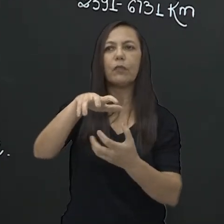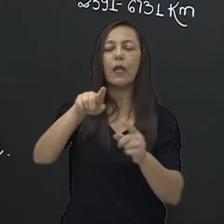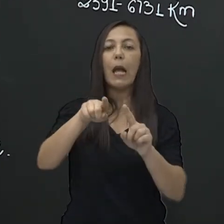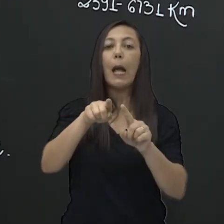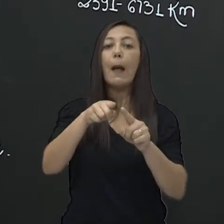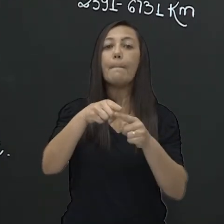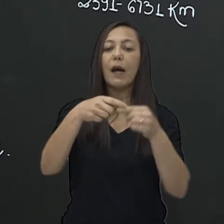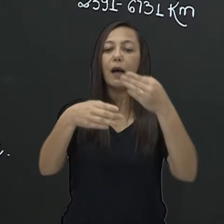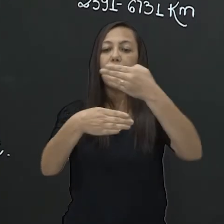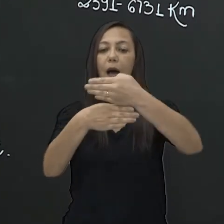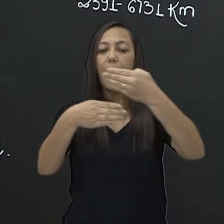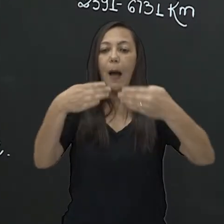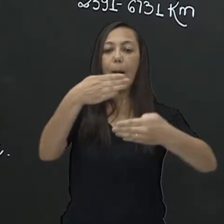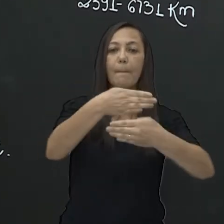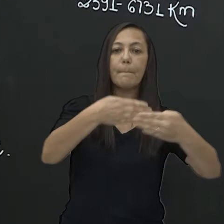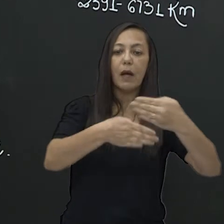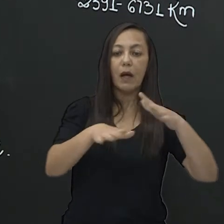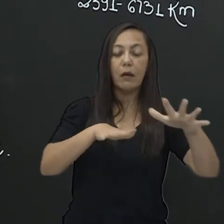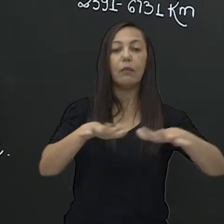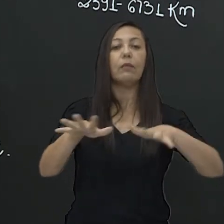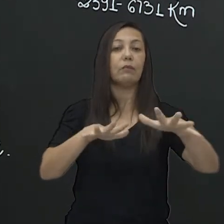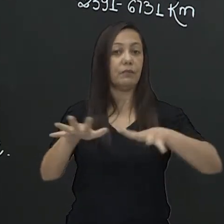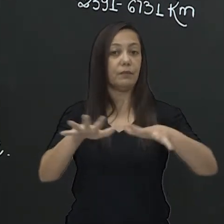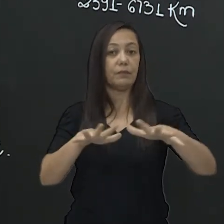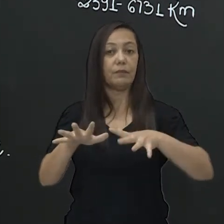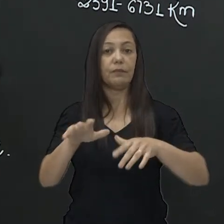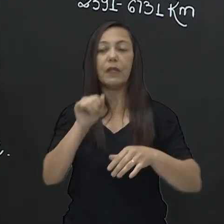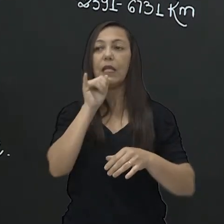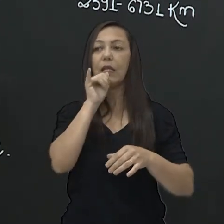placas, e elas se movem. Por quê? Pensa, eu tenho